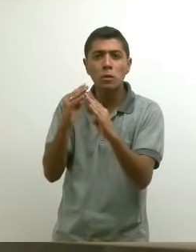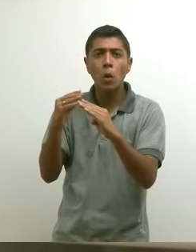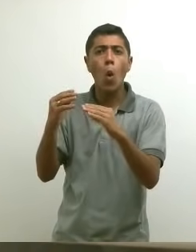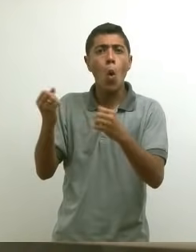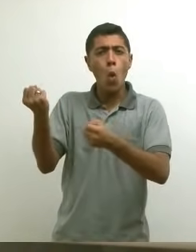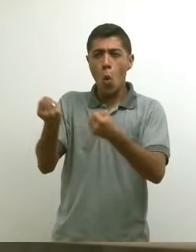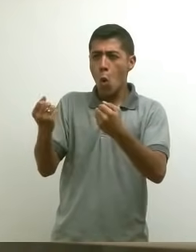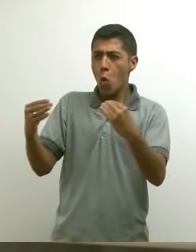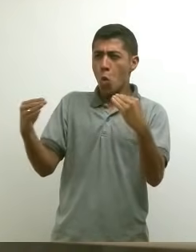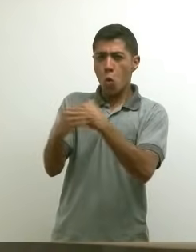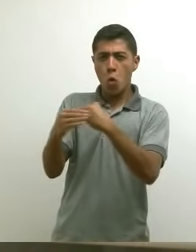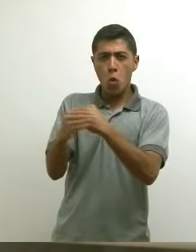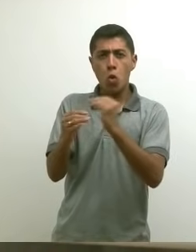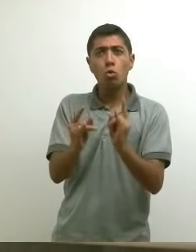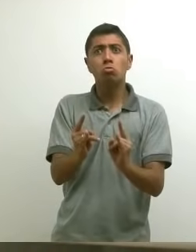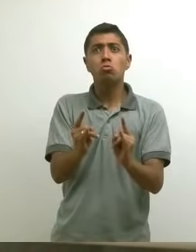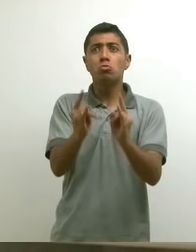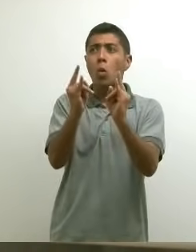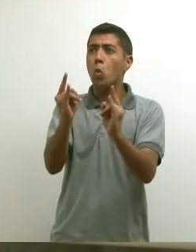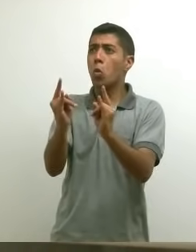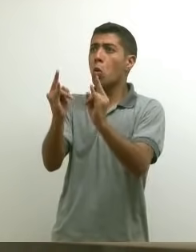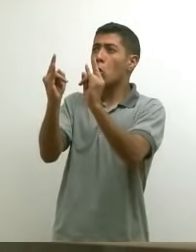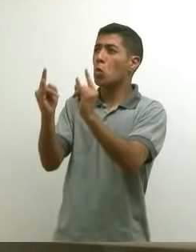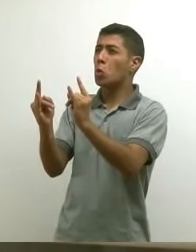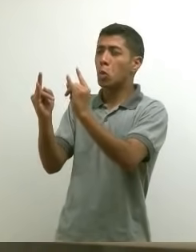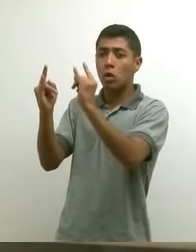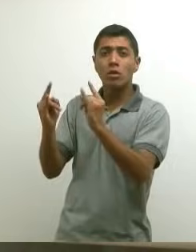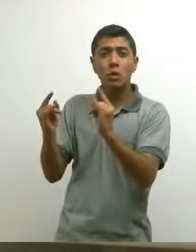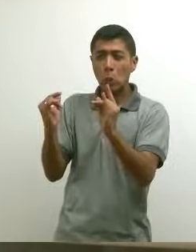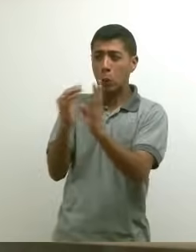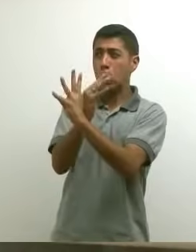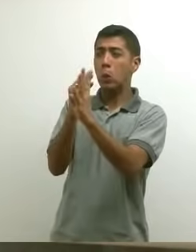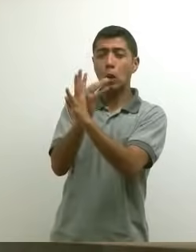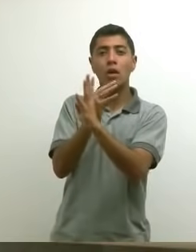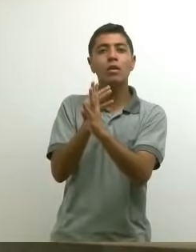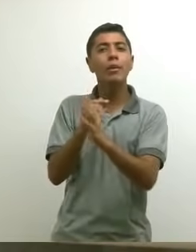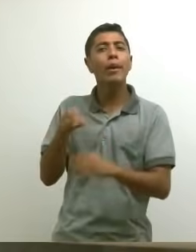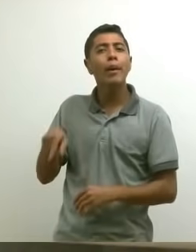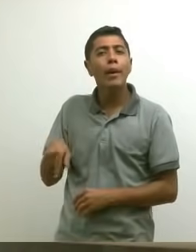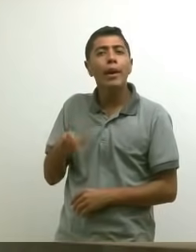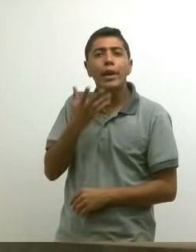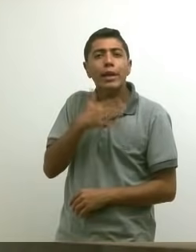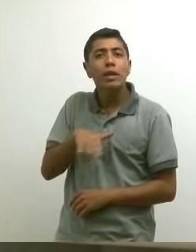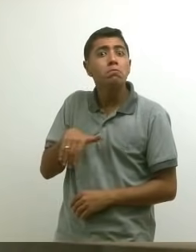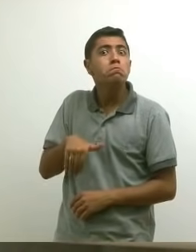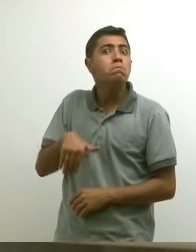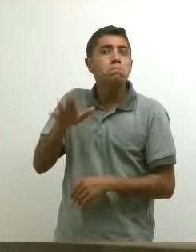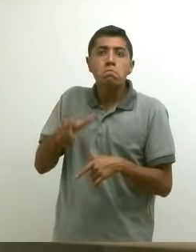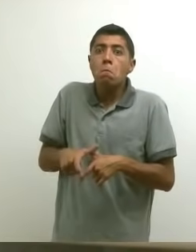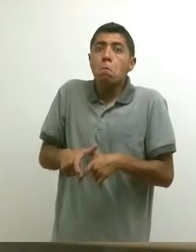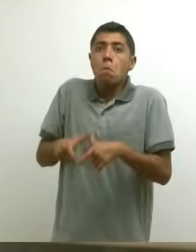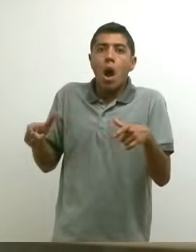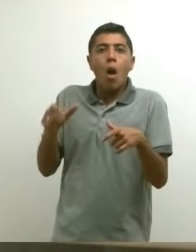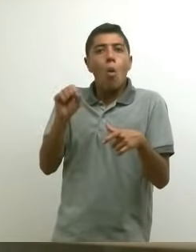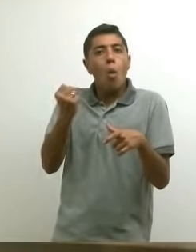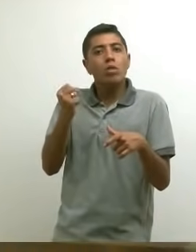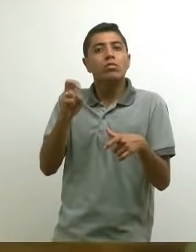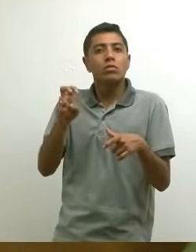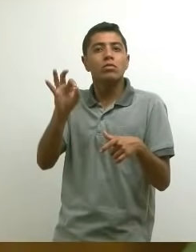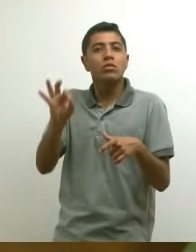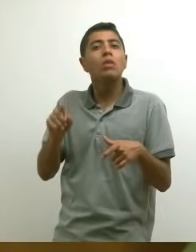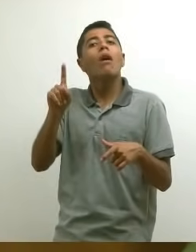cidades sem conseguir ter essa possibilidade da expansão corporal e da expansão sensorial plena